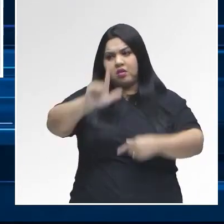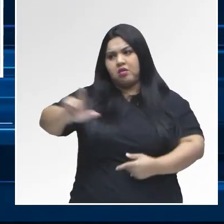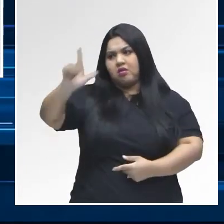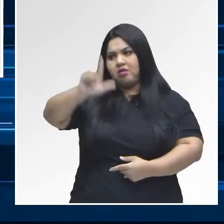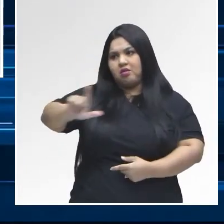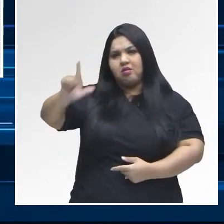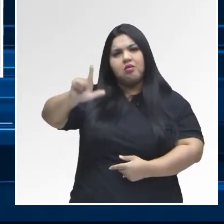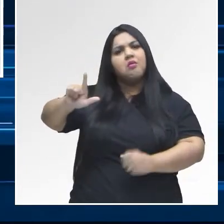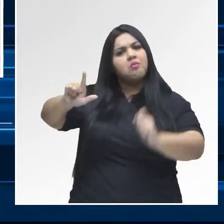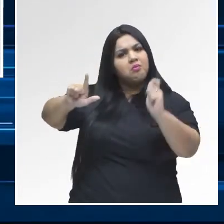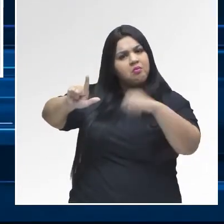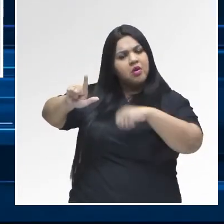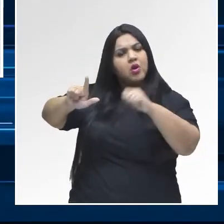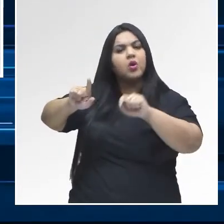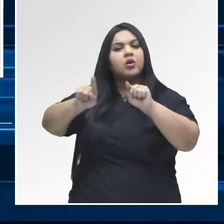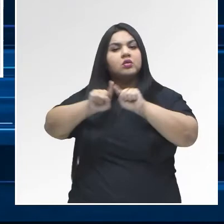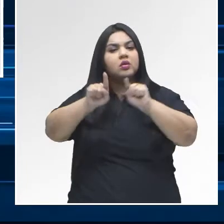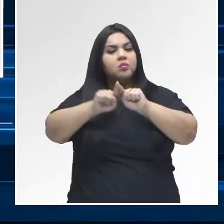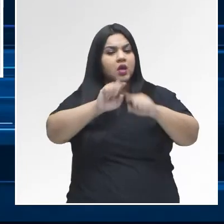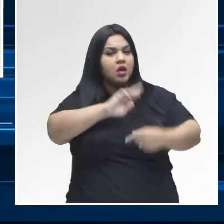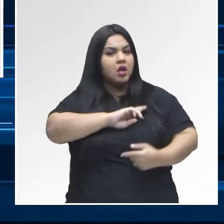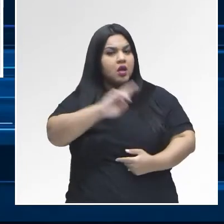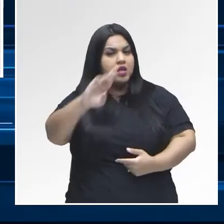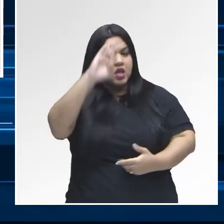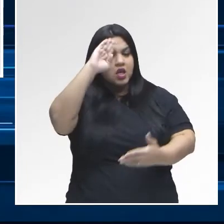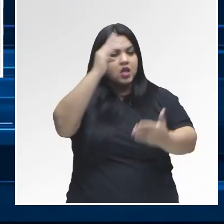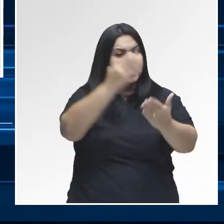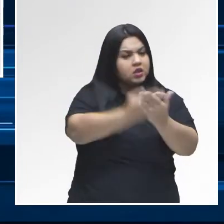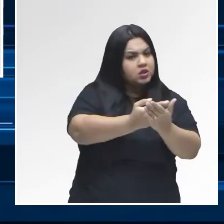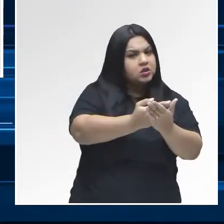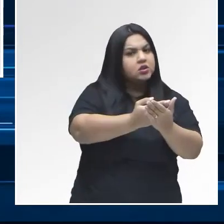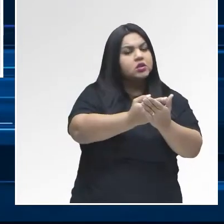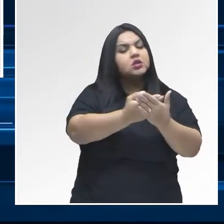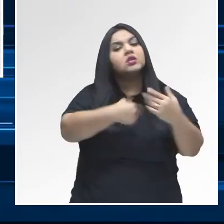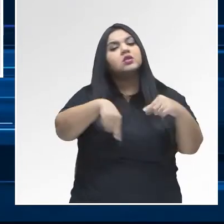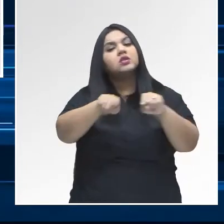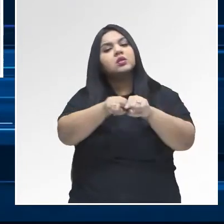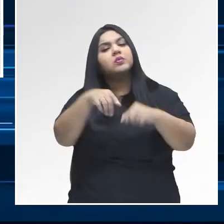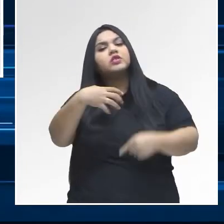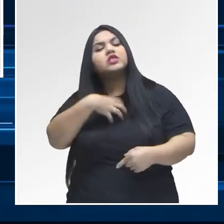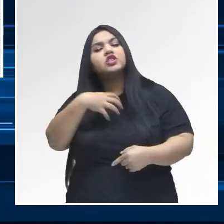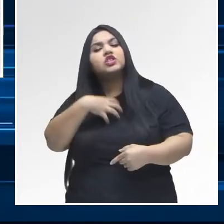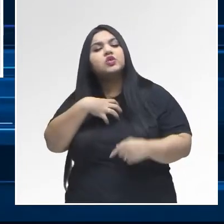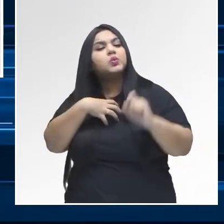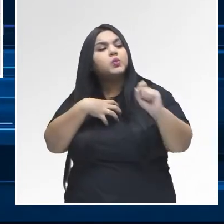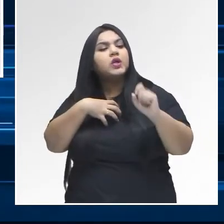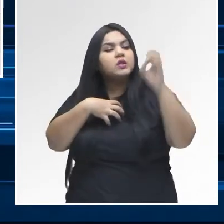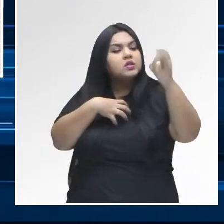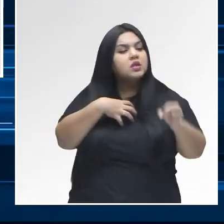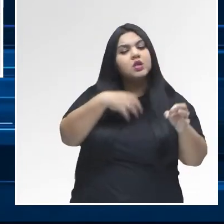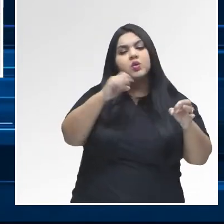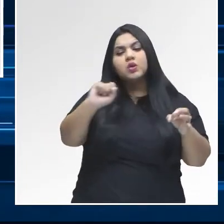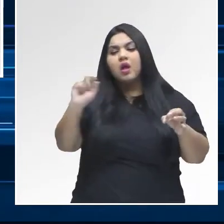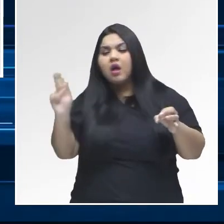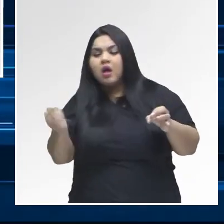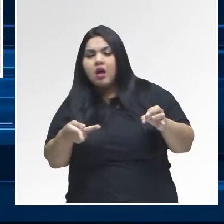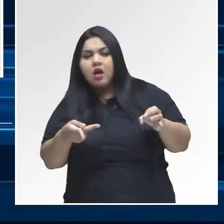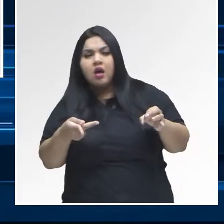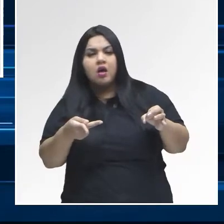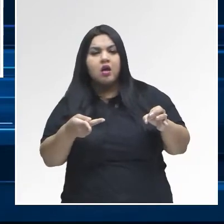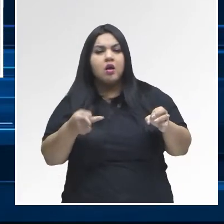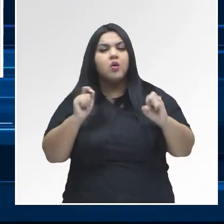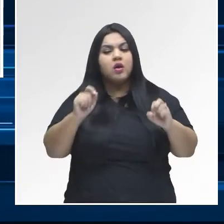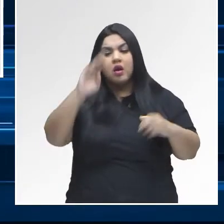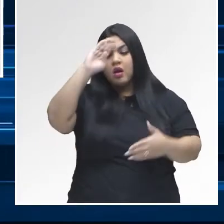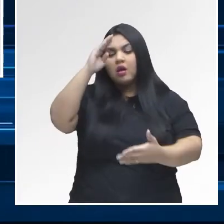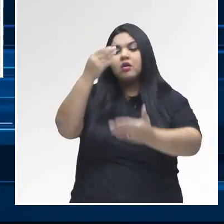as crenças, ou seja, o conjunto de crenças que um povo acredita, o sentido de moral, o que é certo, o que é errado, o que um povo acredita que